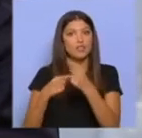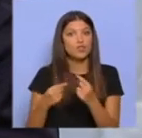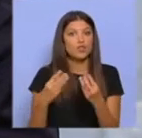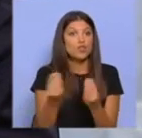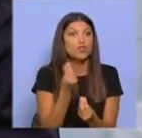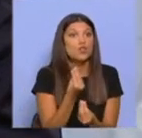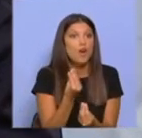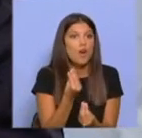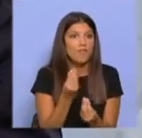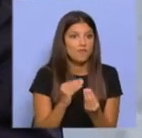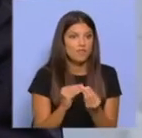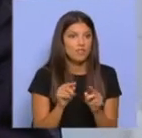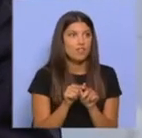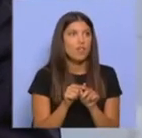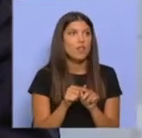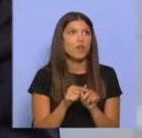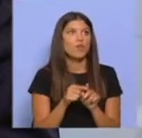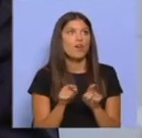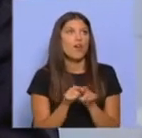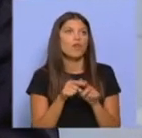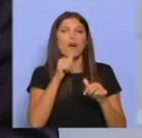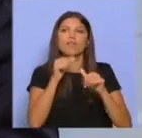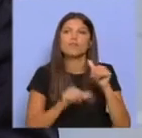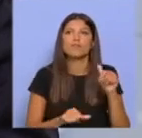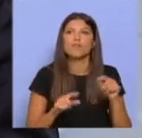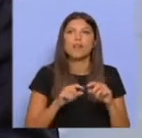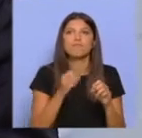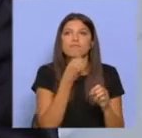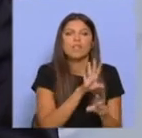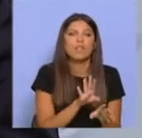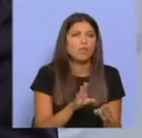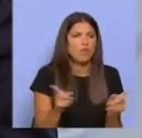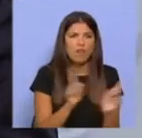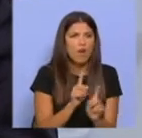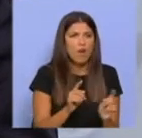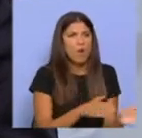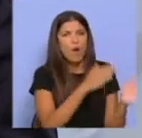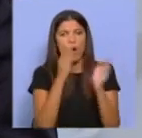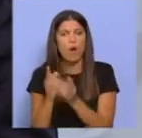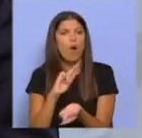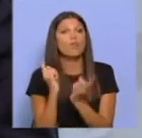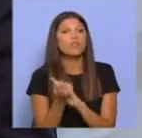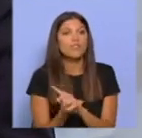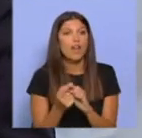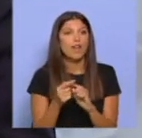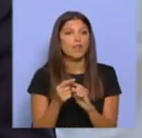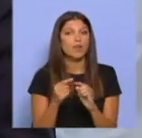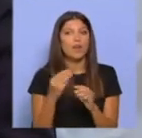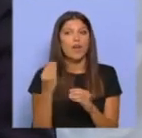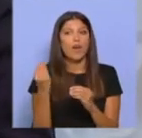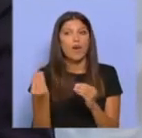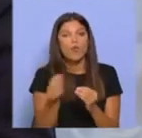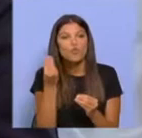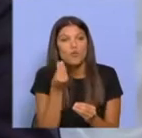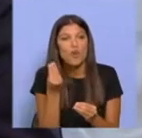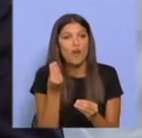discurso e uma visão catastrofista que está tudo perdido. Bem pelo contrário, As novas gerações são, evidentemente, como